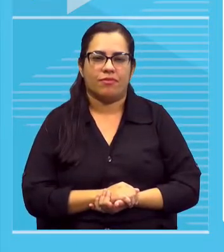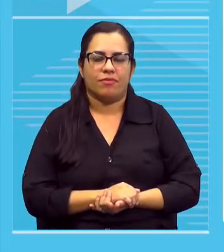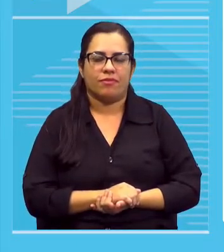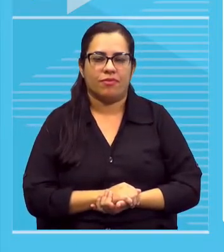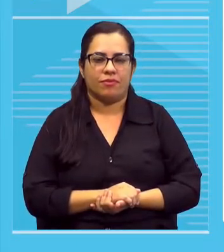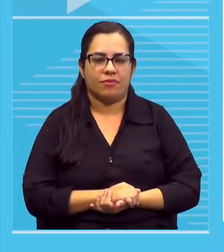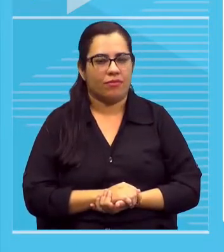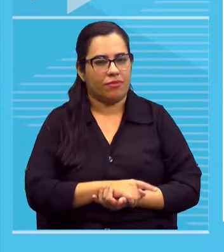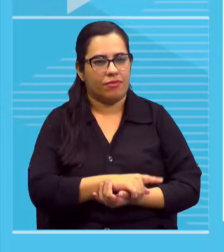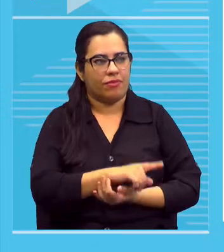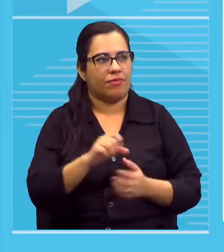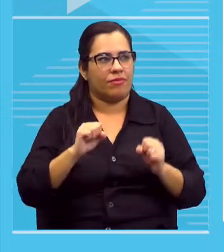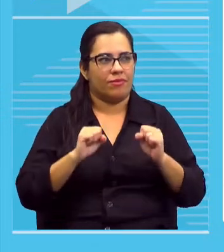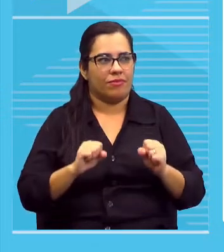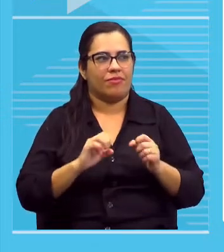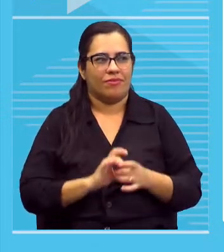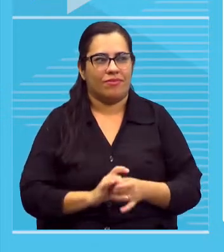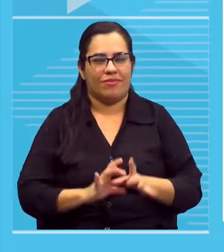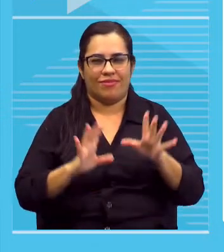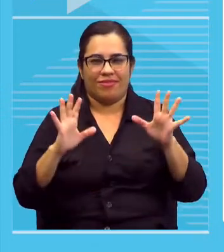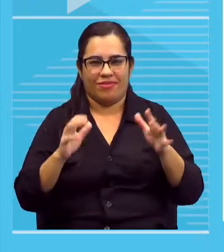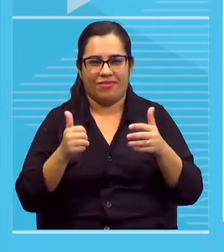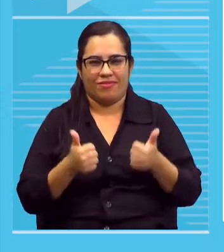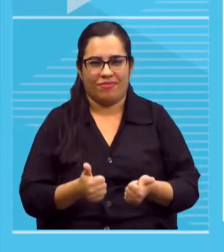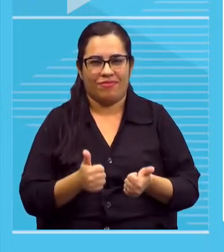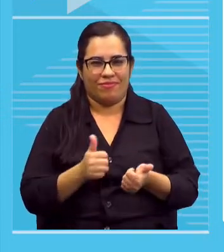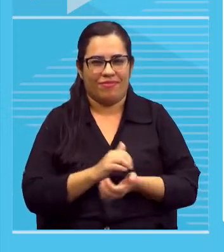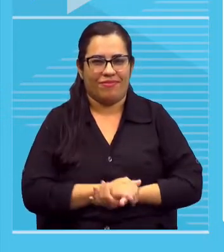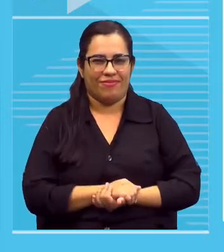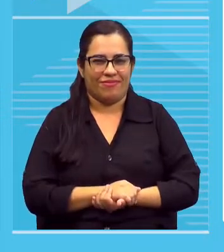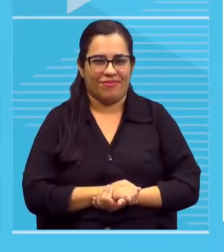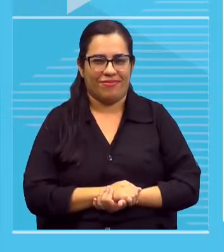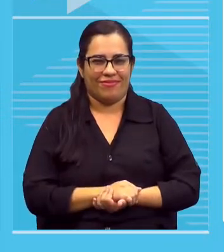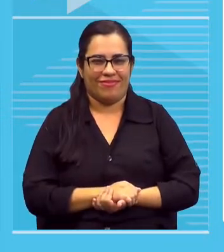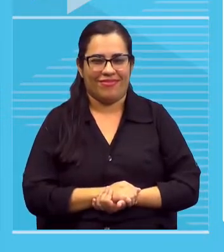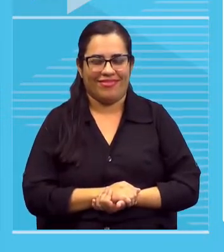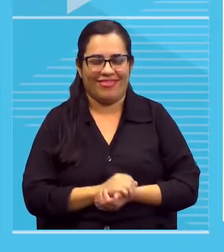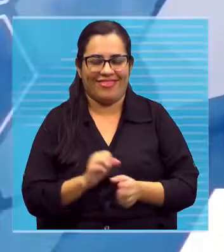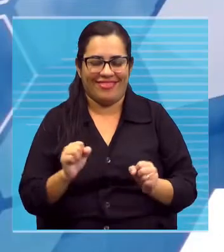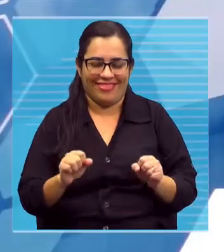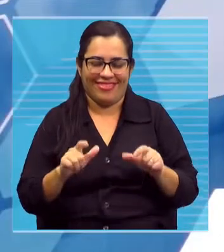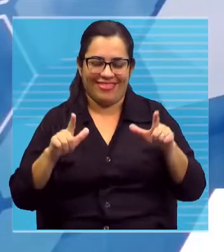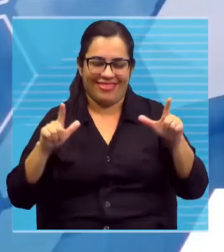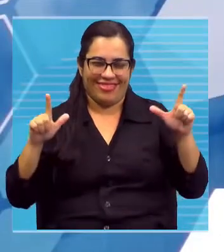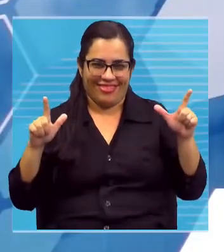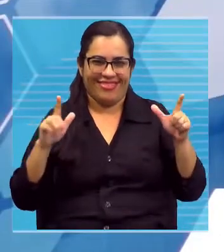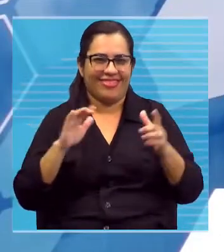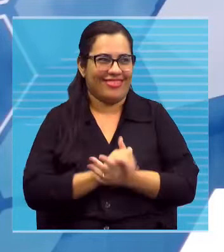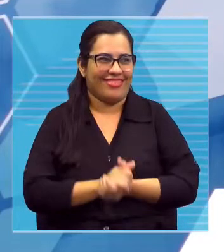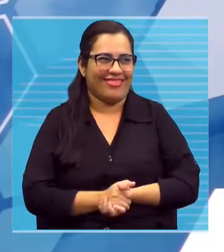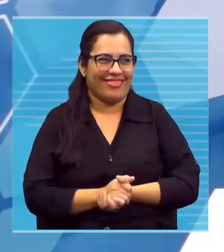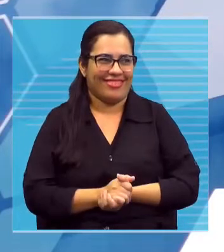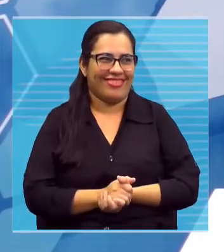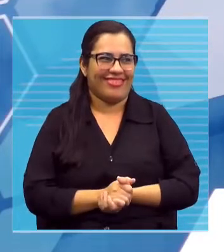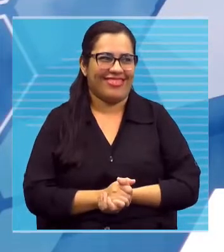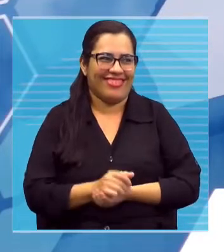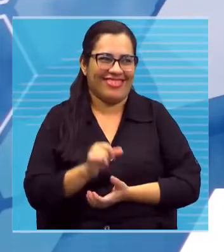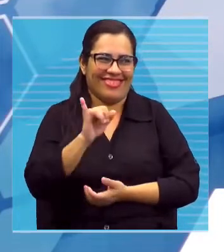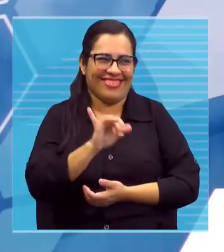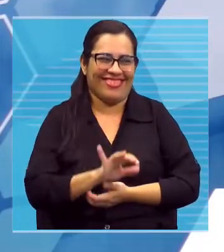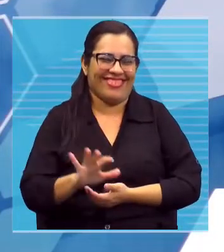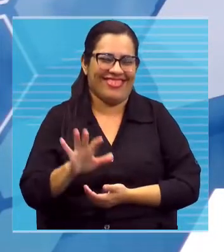a participar comigo chama nós estamos na tela quero ibagens